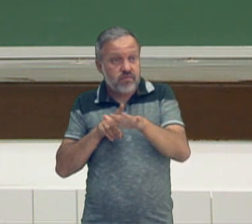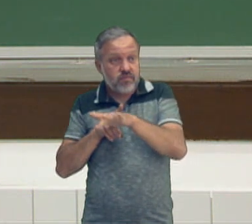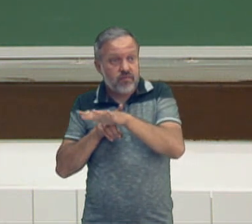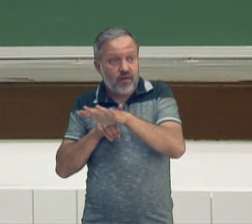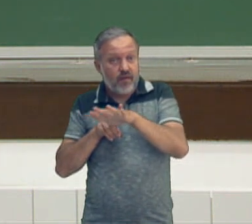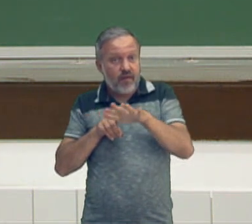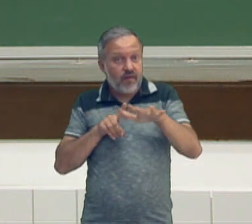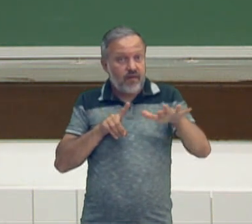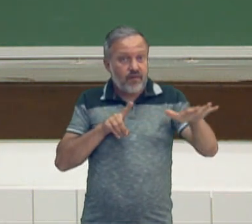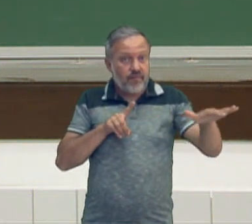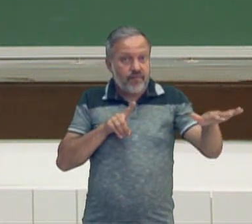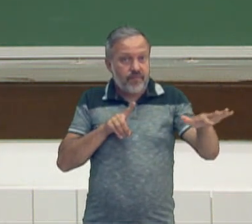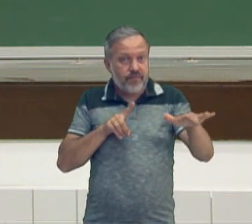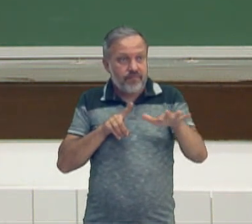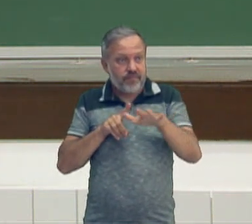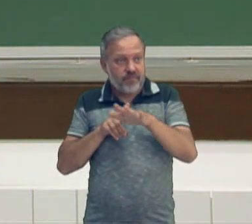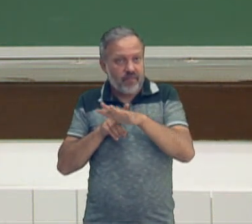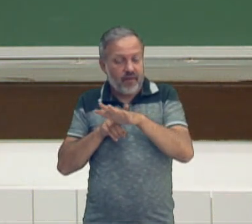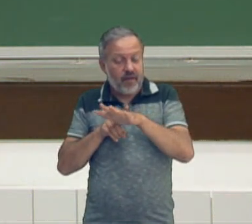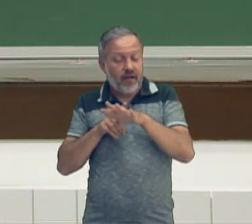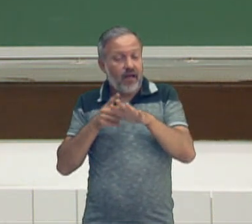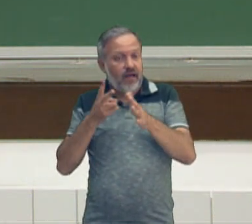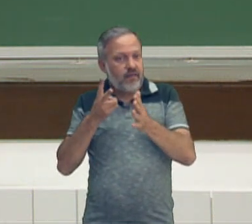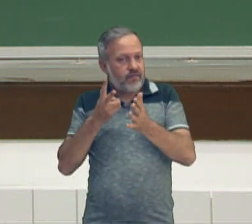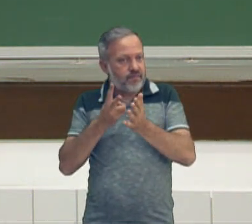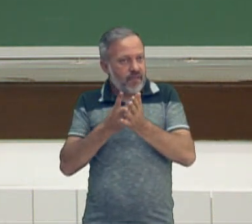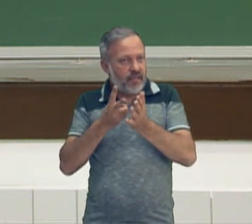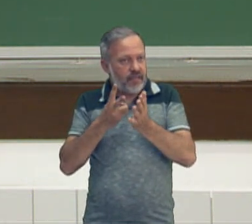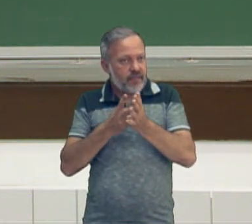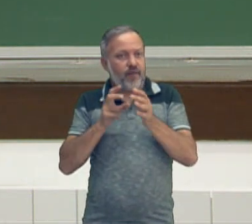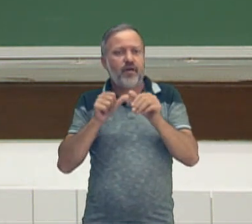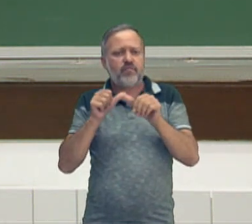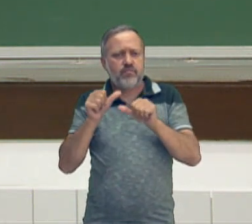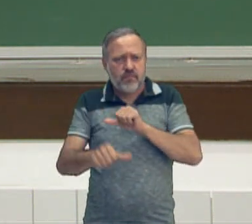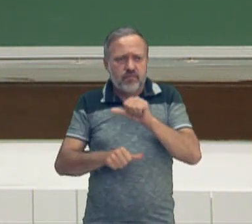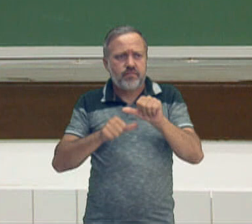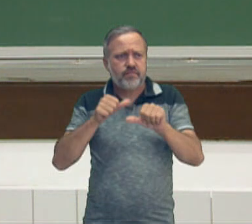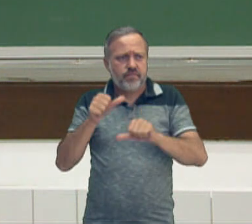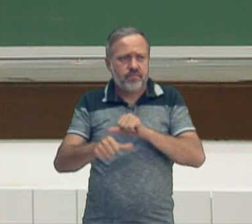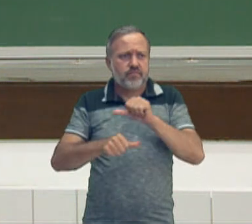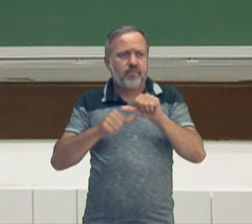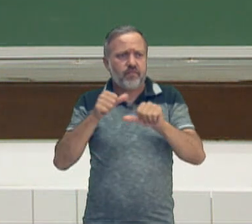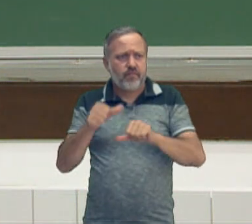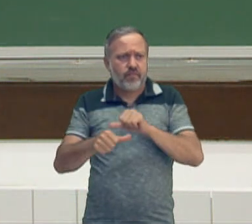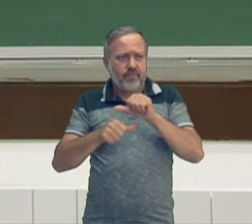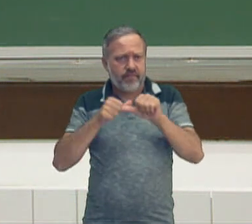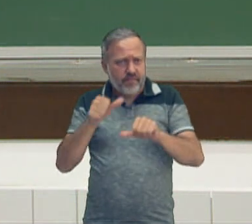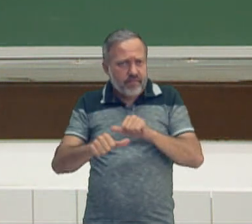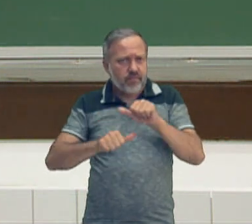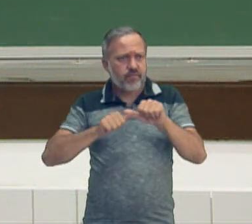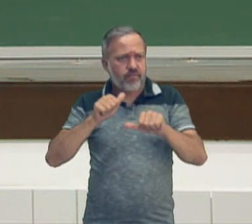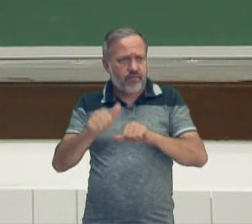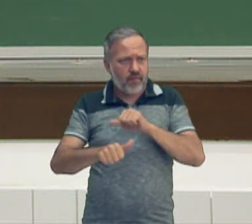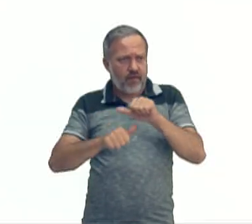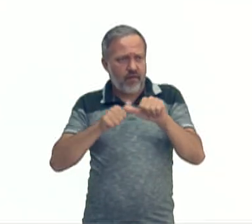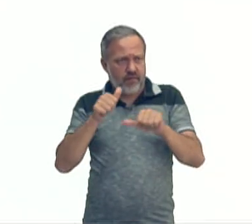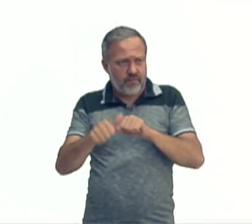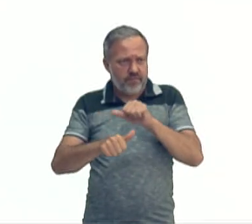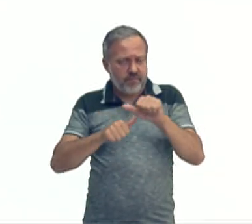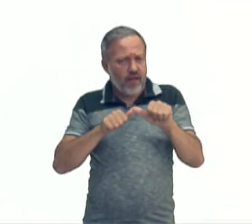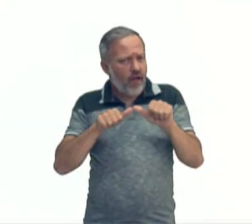a demografia, ela é dinâmica, ela não é algo estanque, parado. E estas alterações, por conta